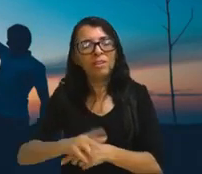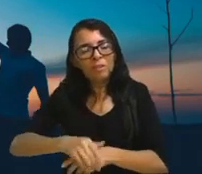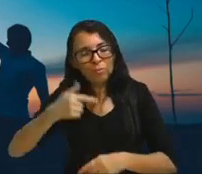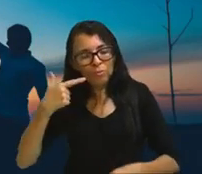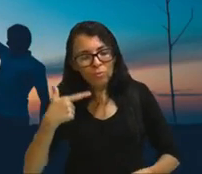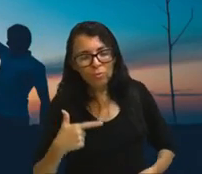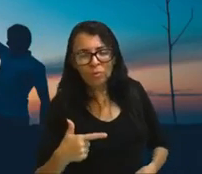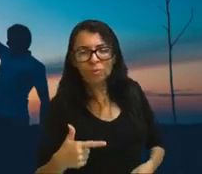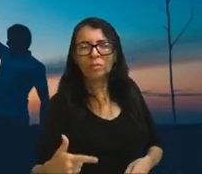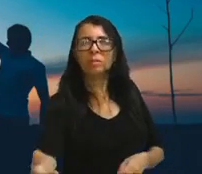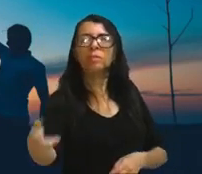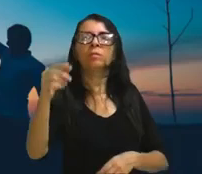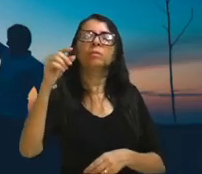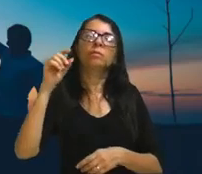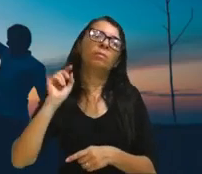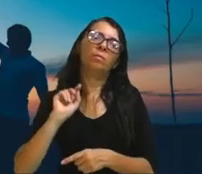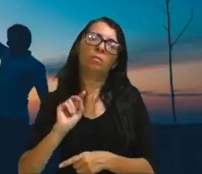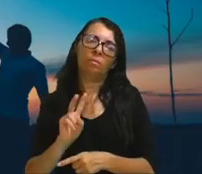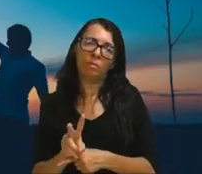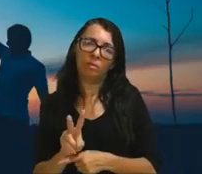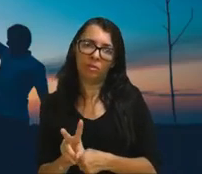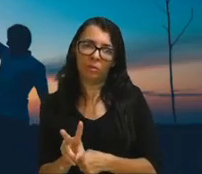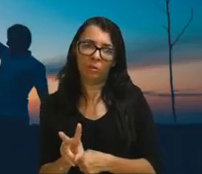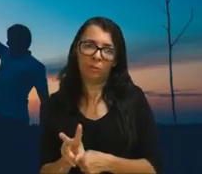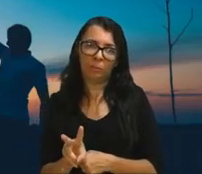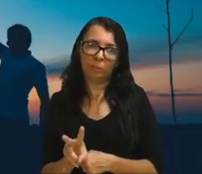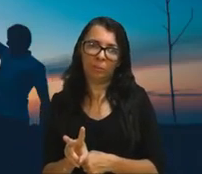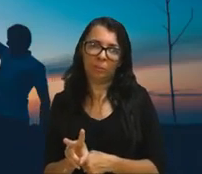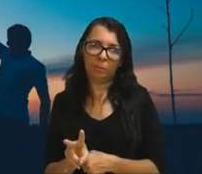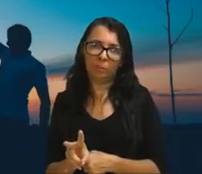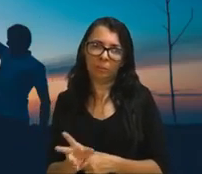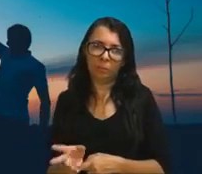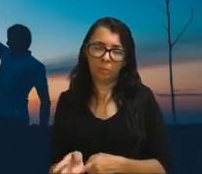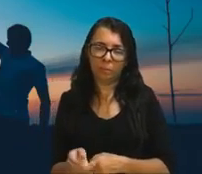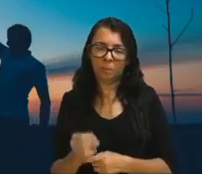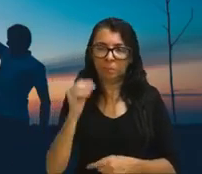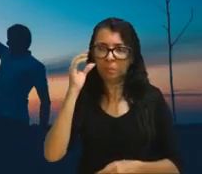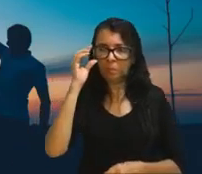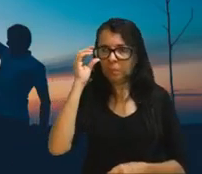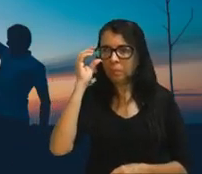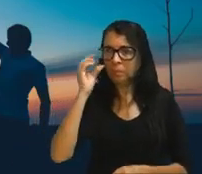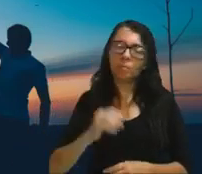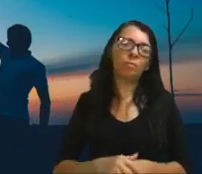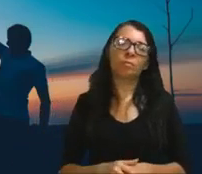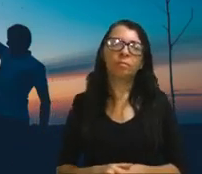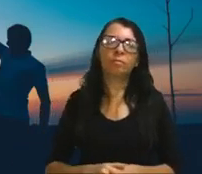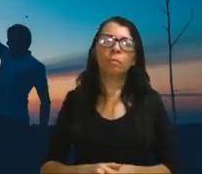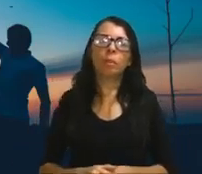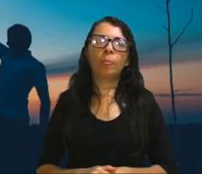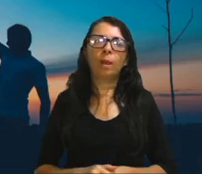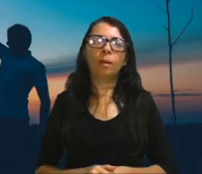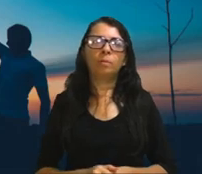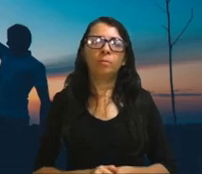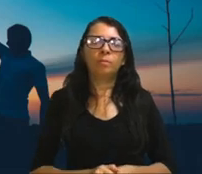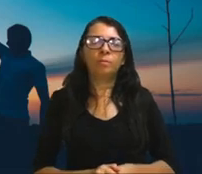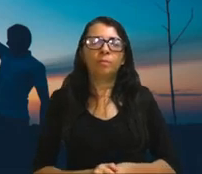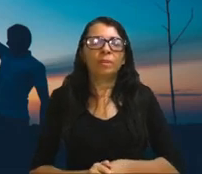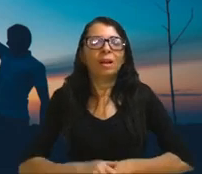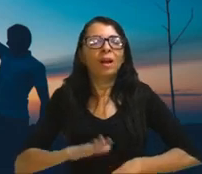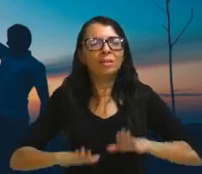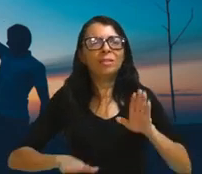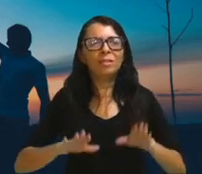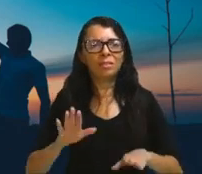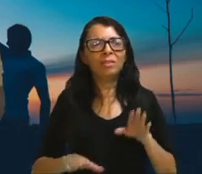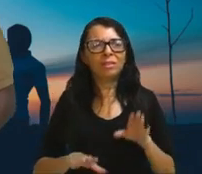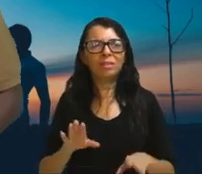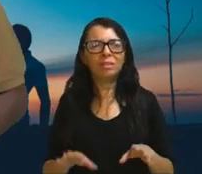não resolver as coisas. Olha, se refugie em Deus, busque as suas forças em Deus. Quer